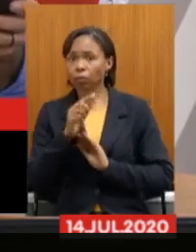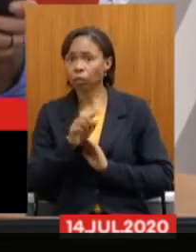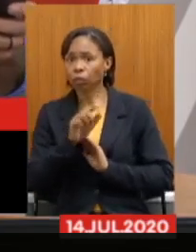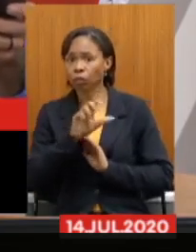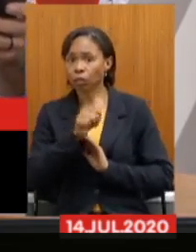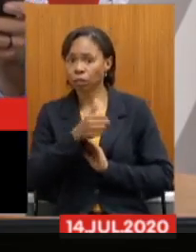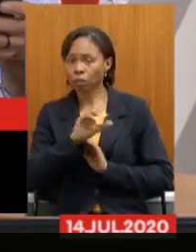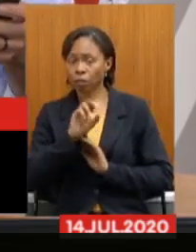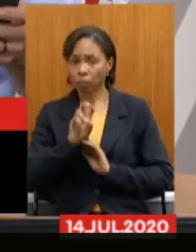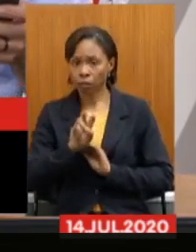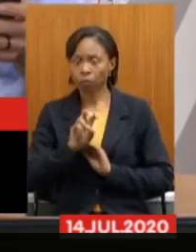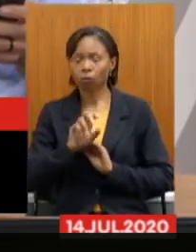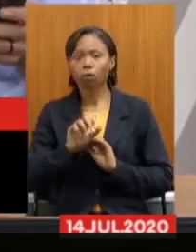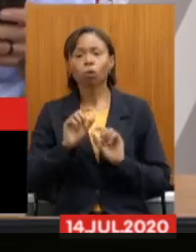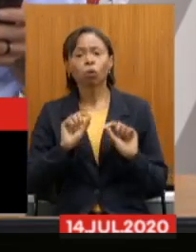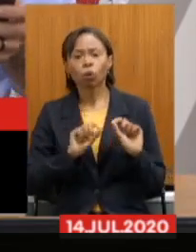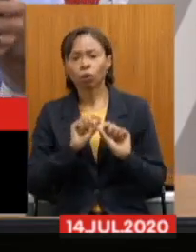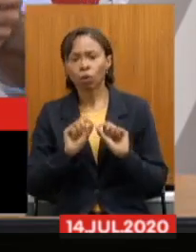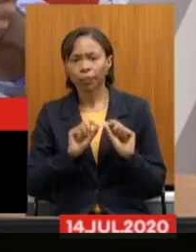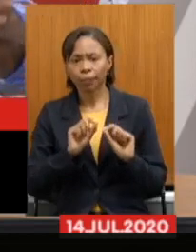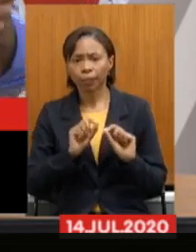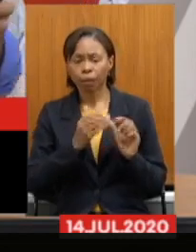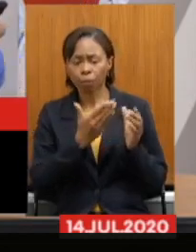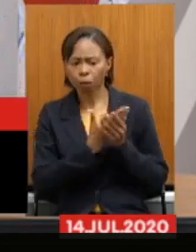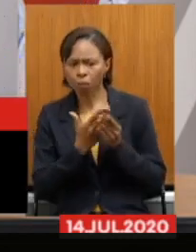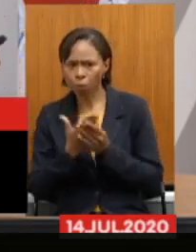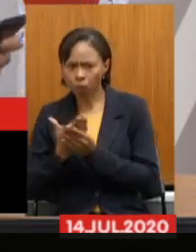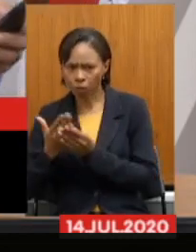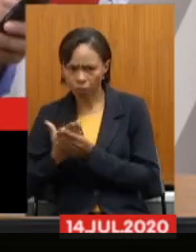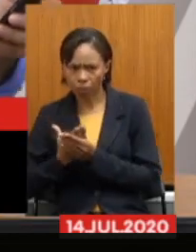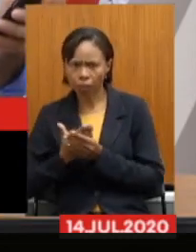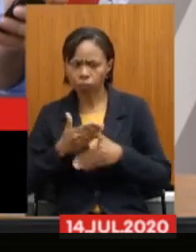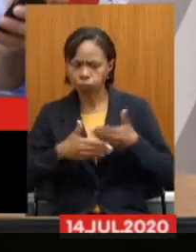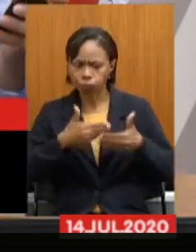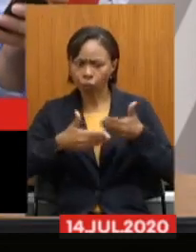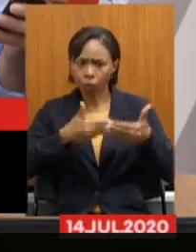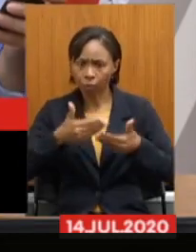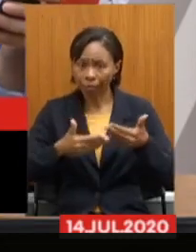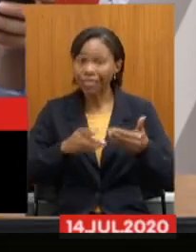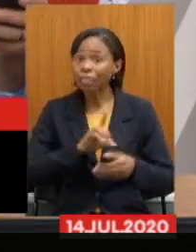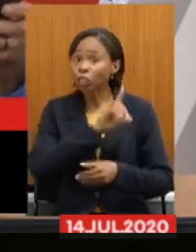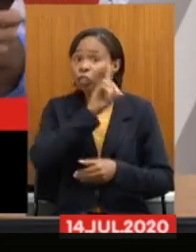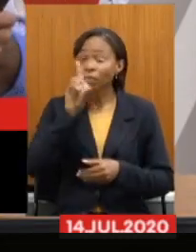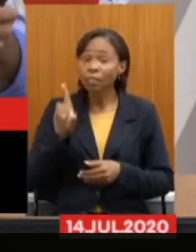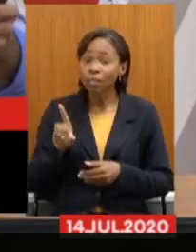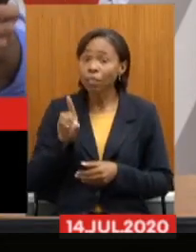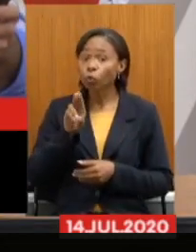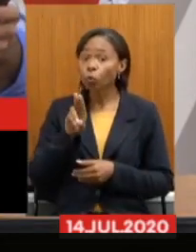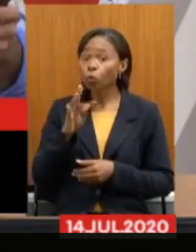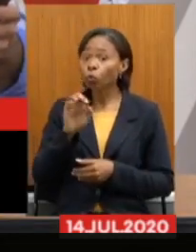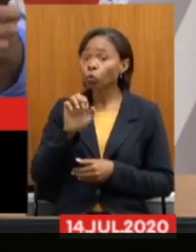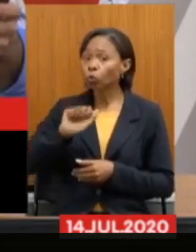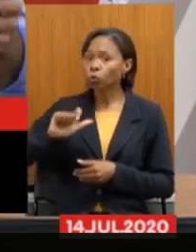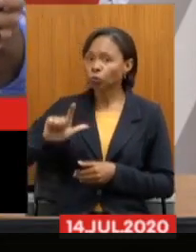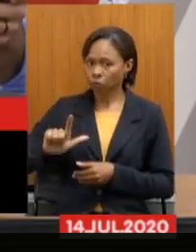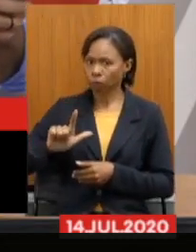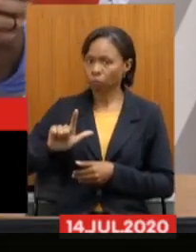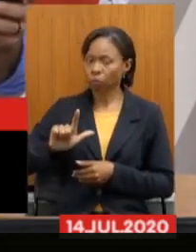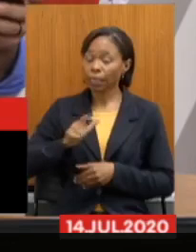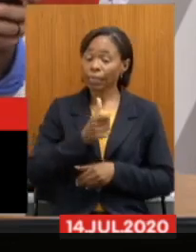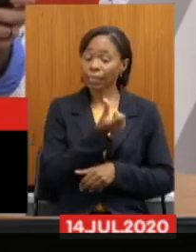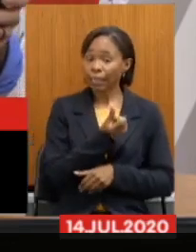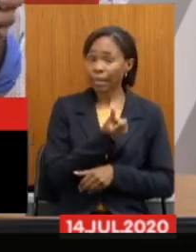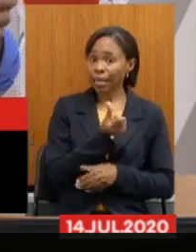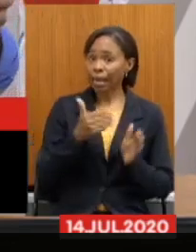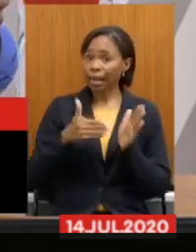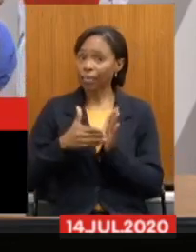Os atos processuais serão realizados em dias úteis, das 6 horas às 20 horas. Parágrafo